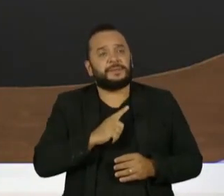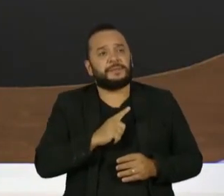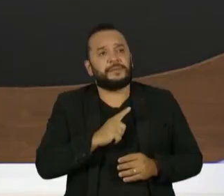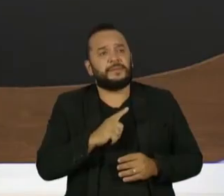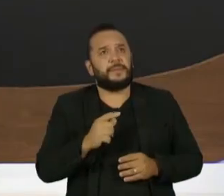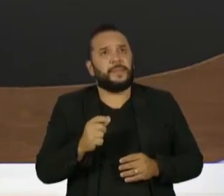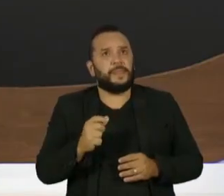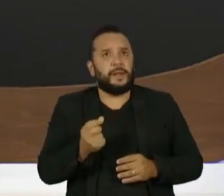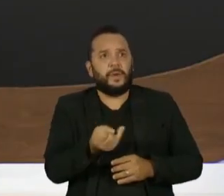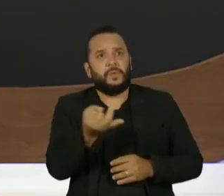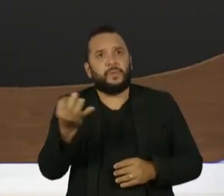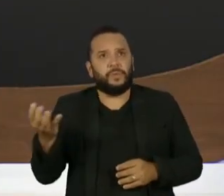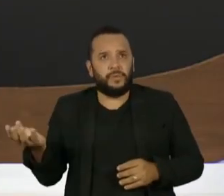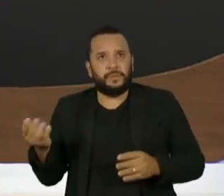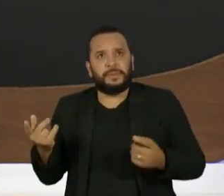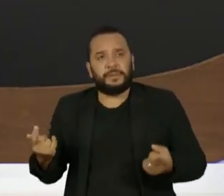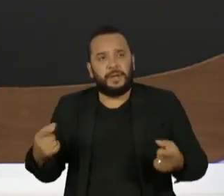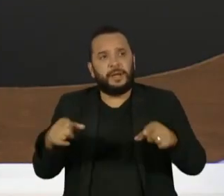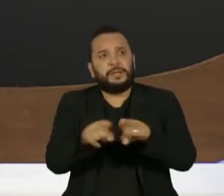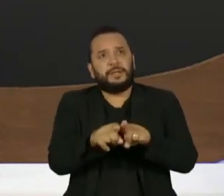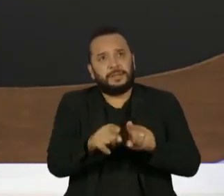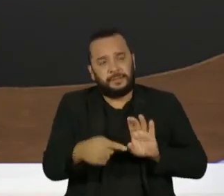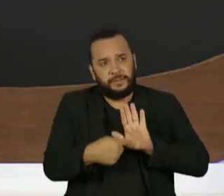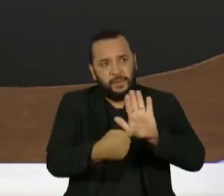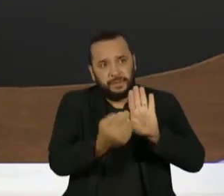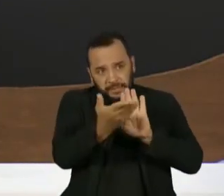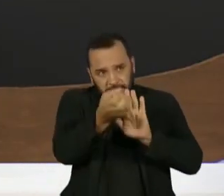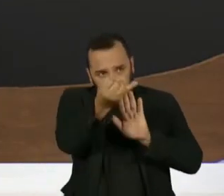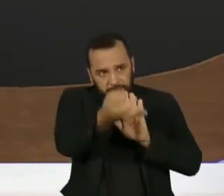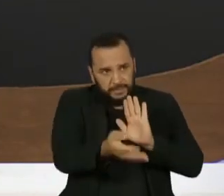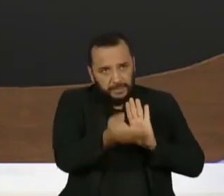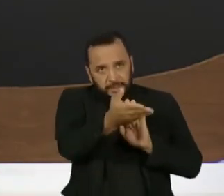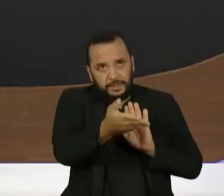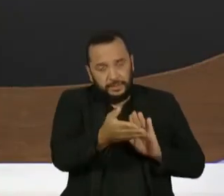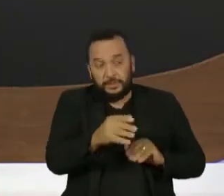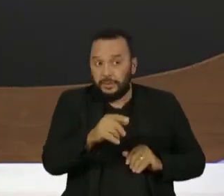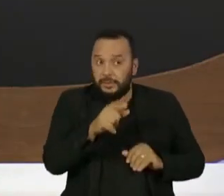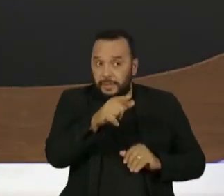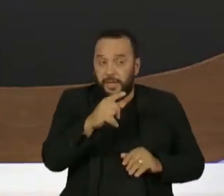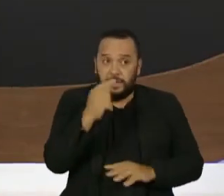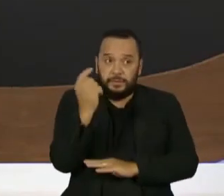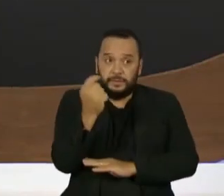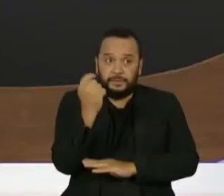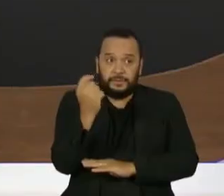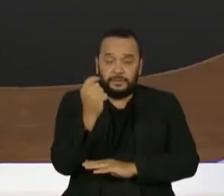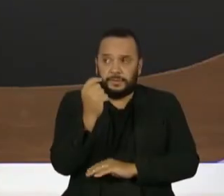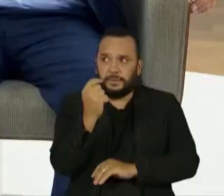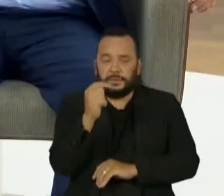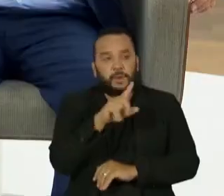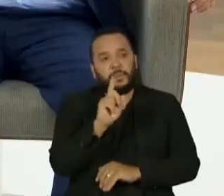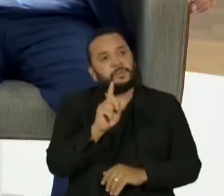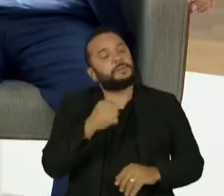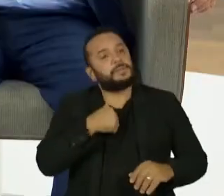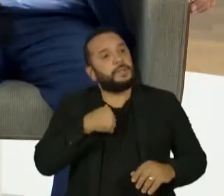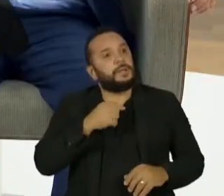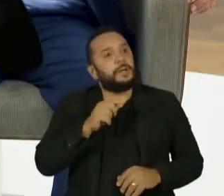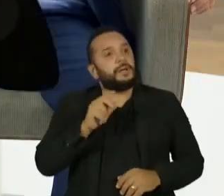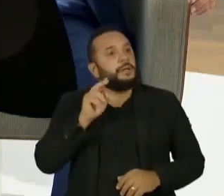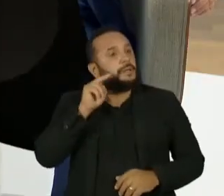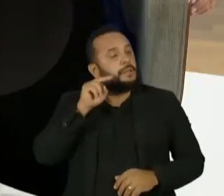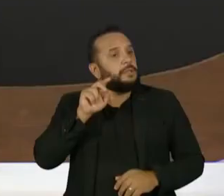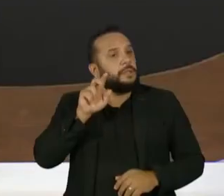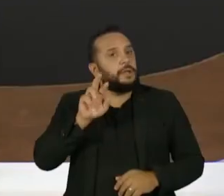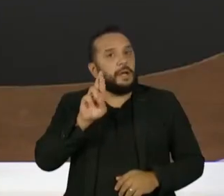algumas alianças que mostram um pouco disso que o senhor está falando. O senhor mesmo, lá no Rio Grande do Norte, deve apoiar um candidato do